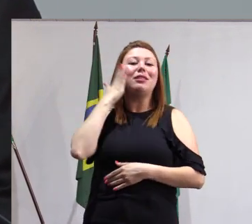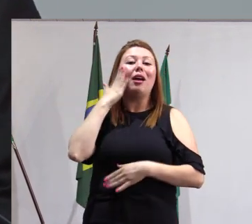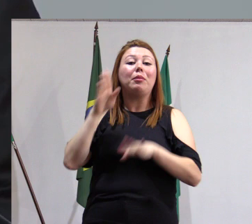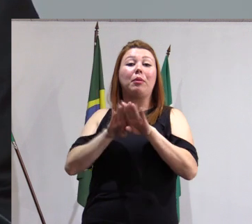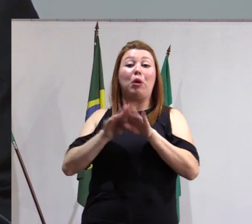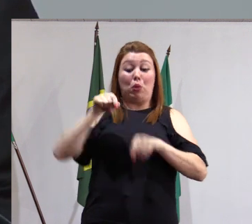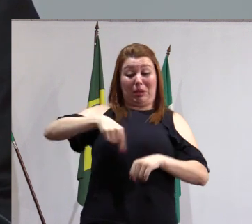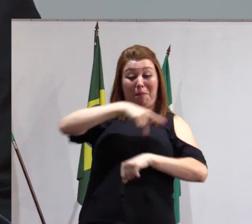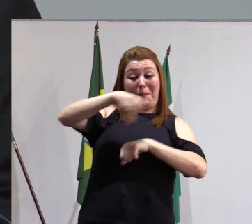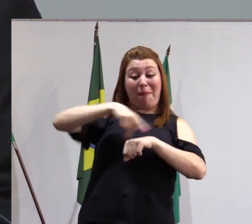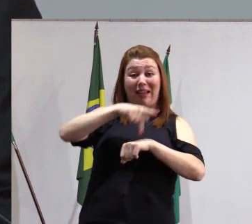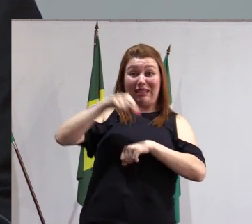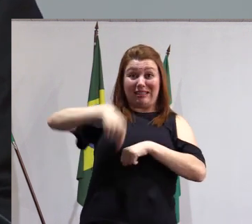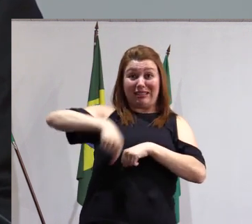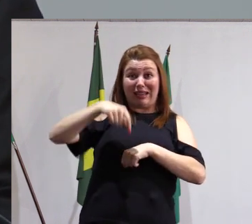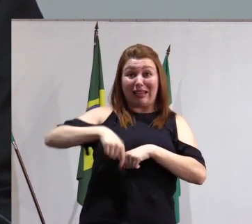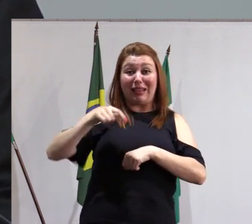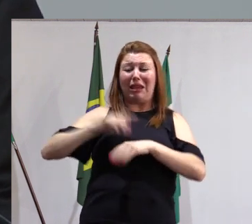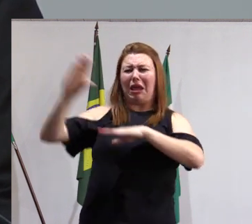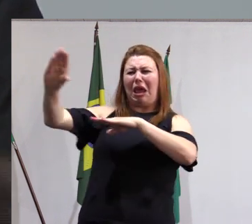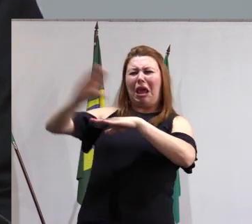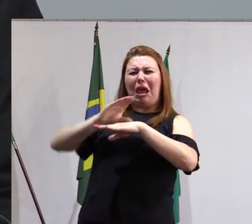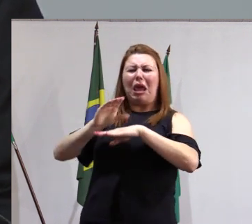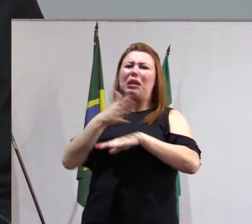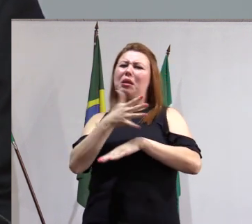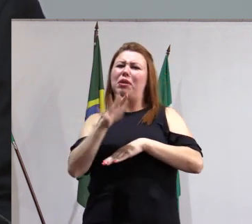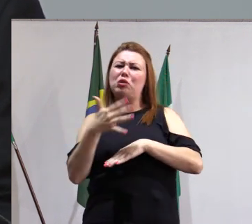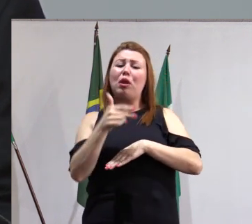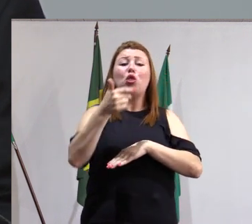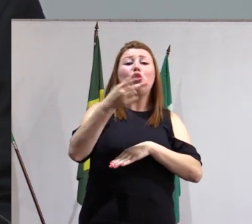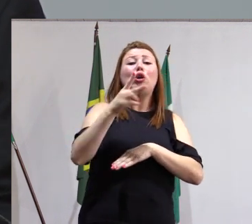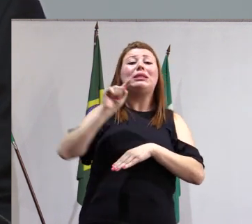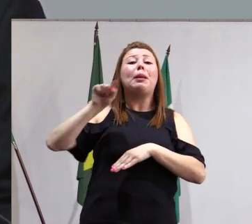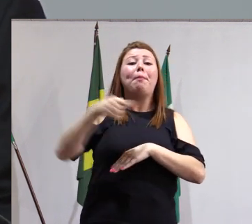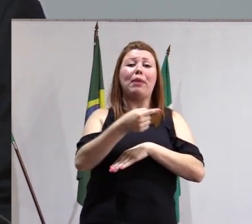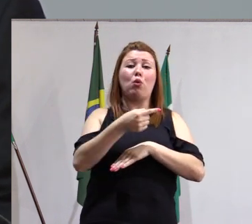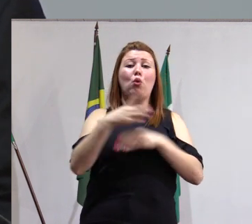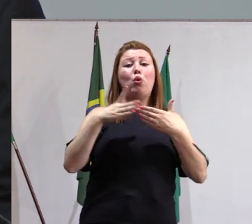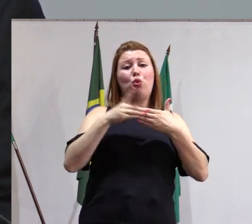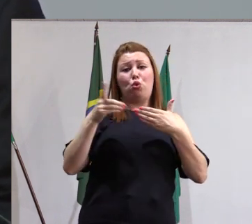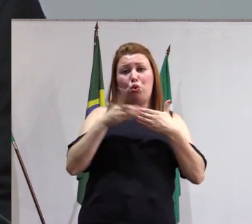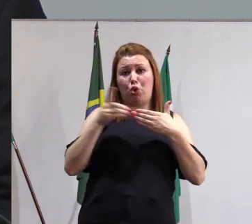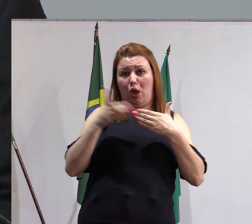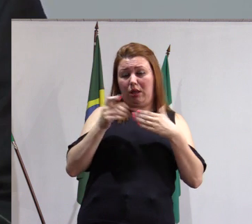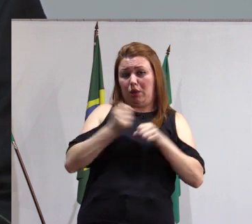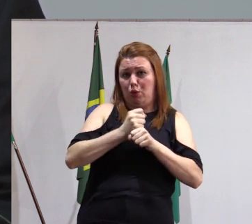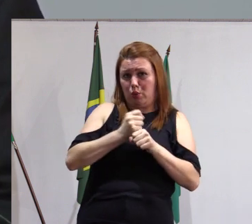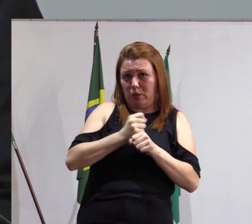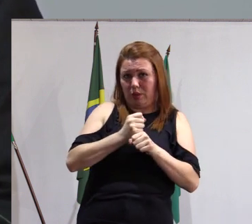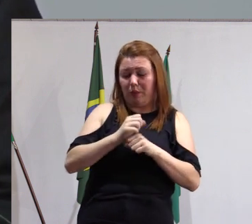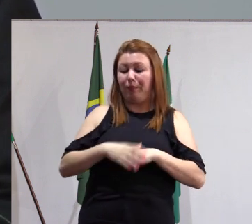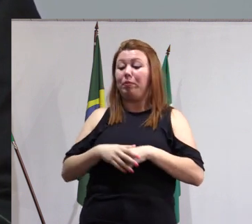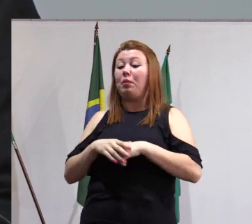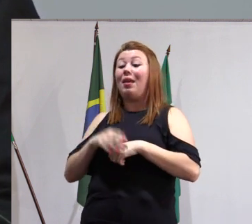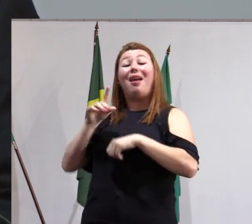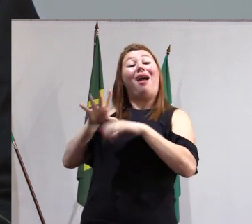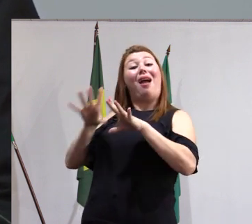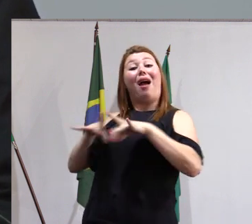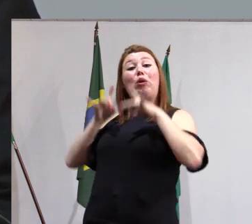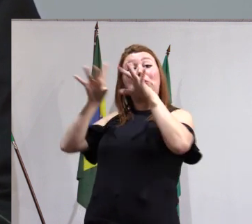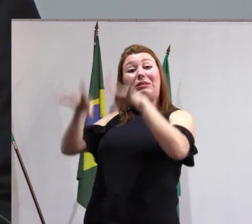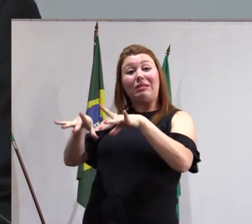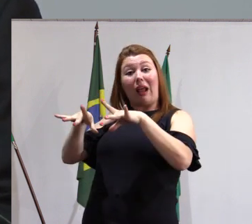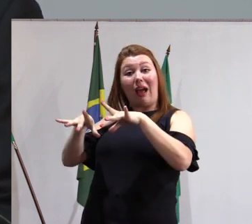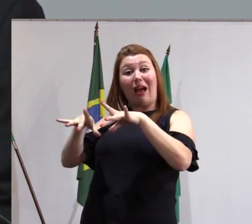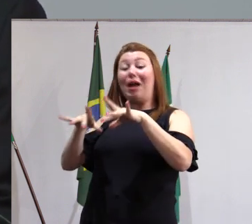que tem uma renda per capita de mais ou menos 12 mil dólares anuais. Tá? A Austrália é um país que tem renda per